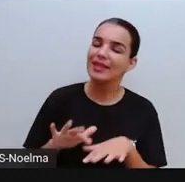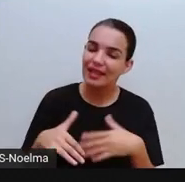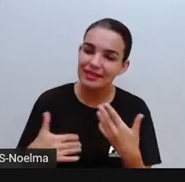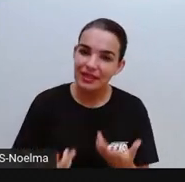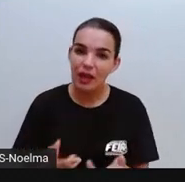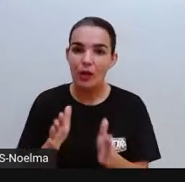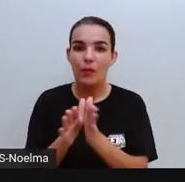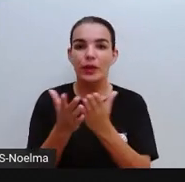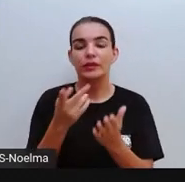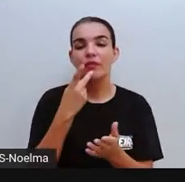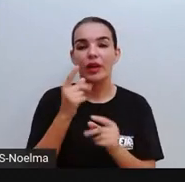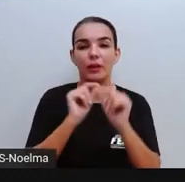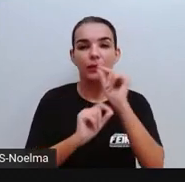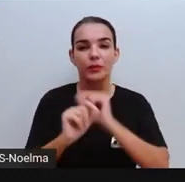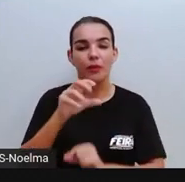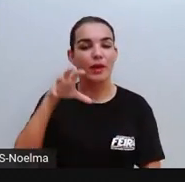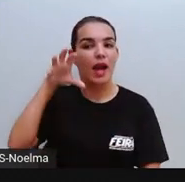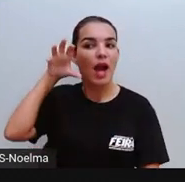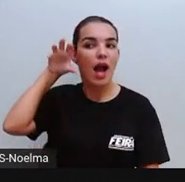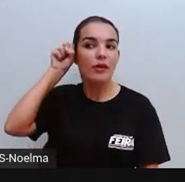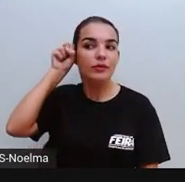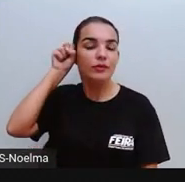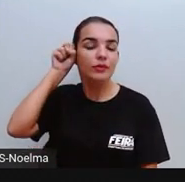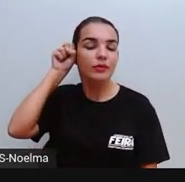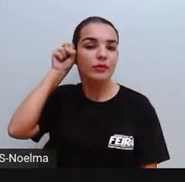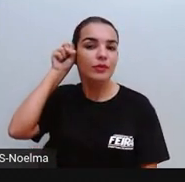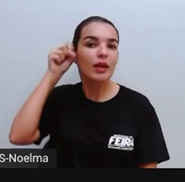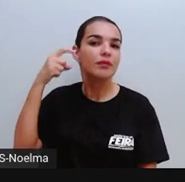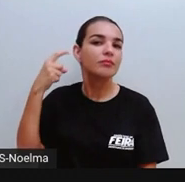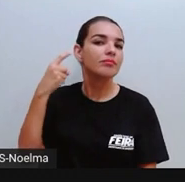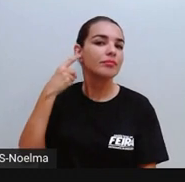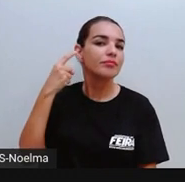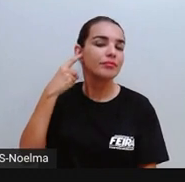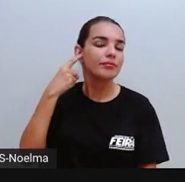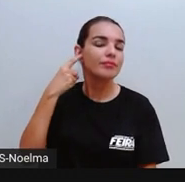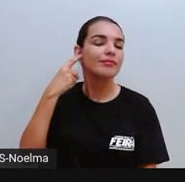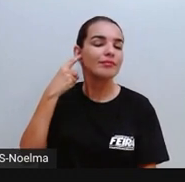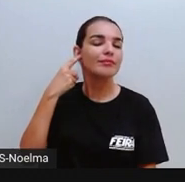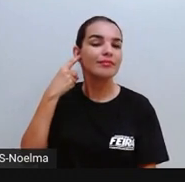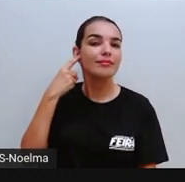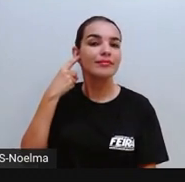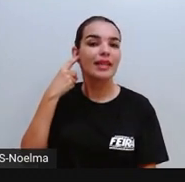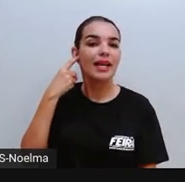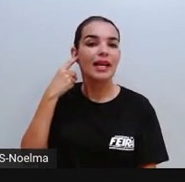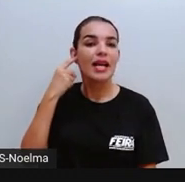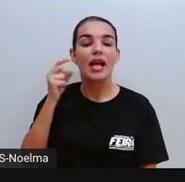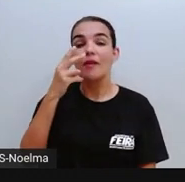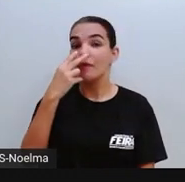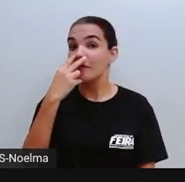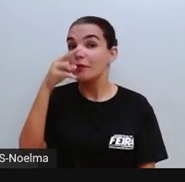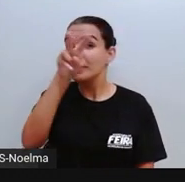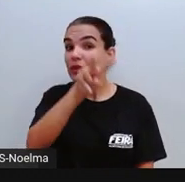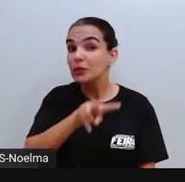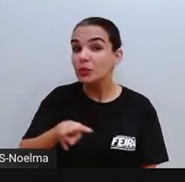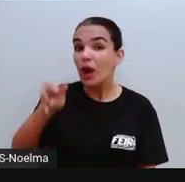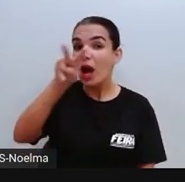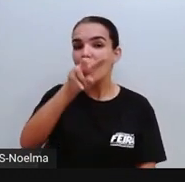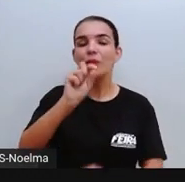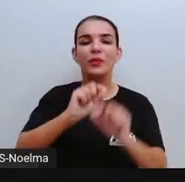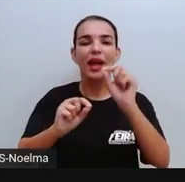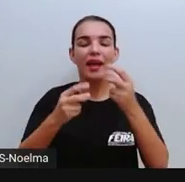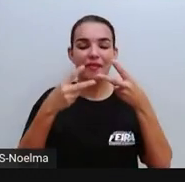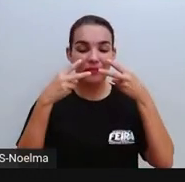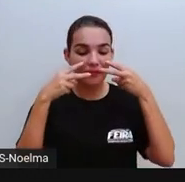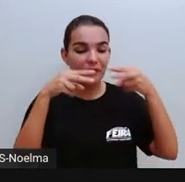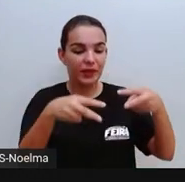aí de áudio visual essa palavrinha aí áudio se refere aí a ouvir alguma coisa né se visual é